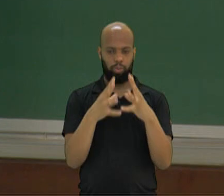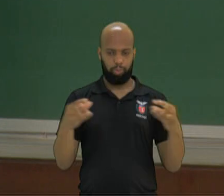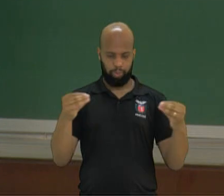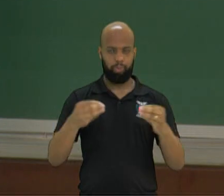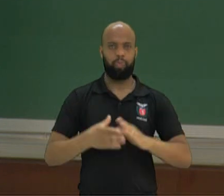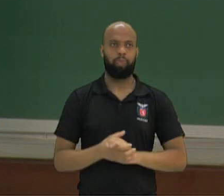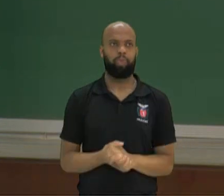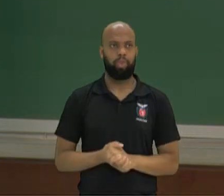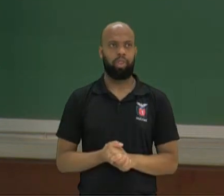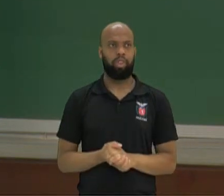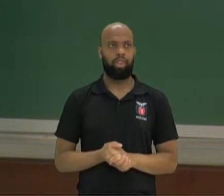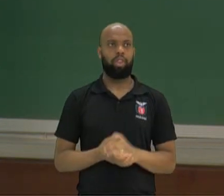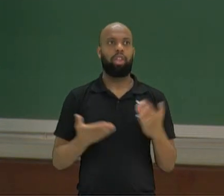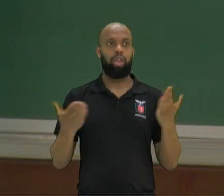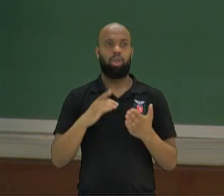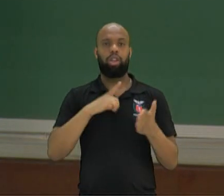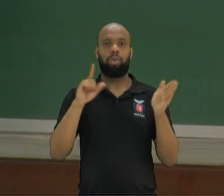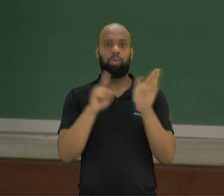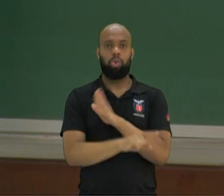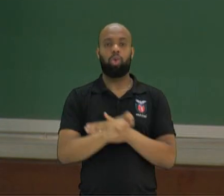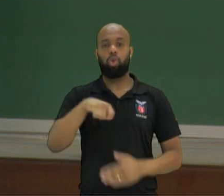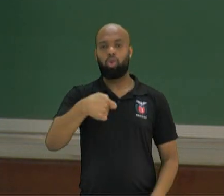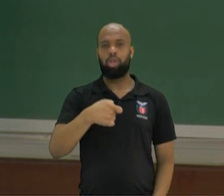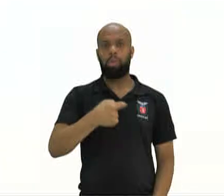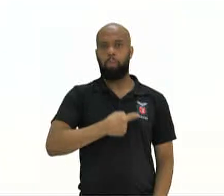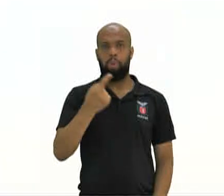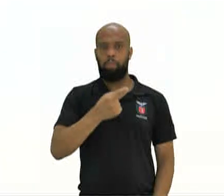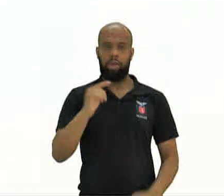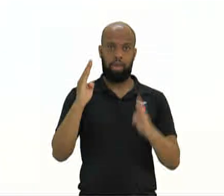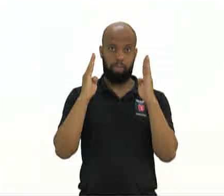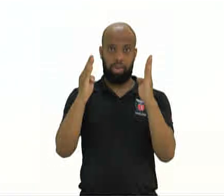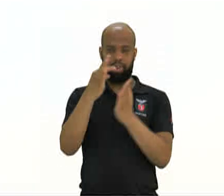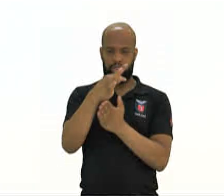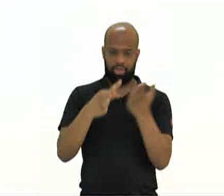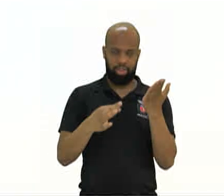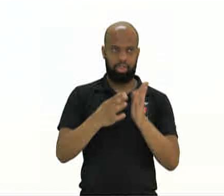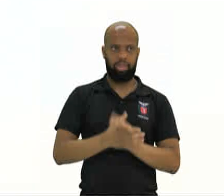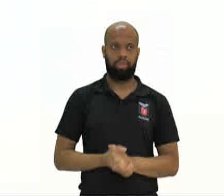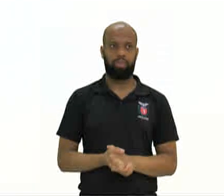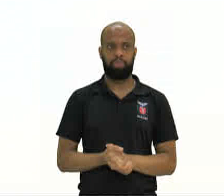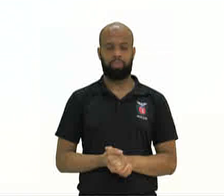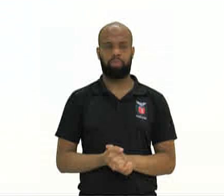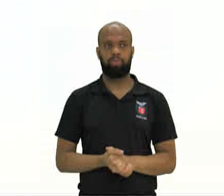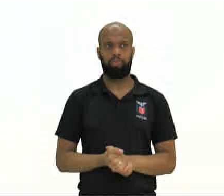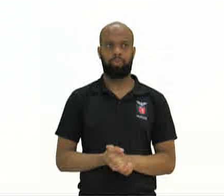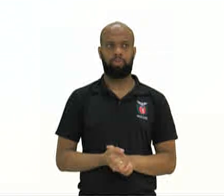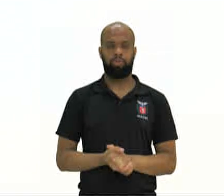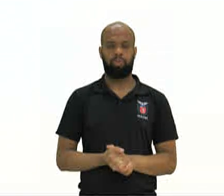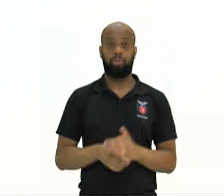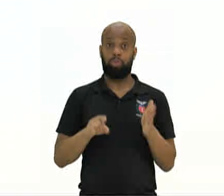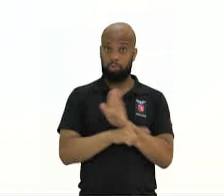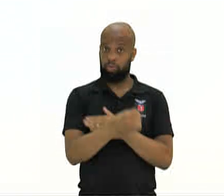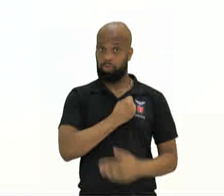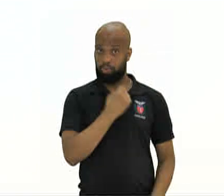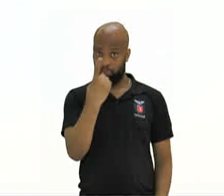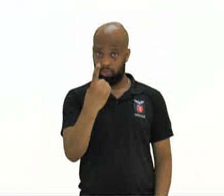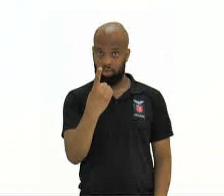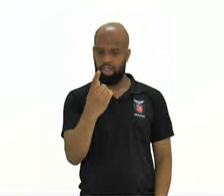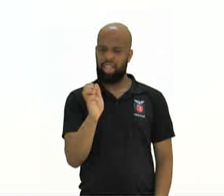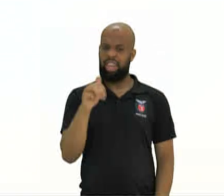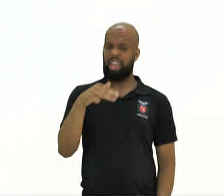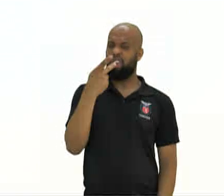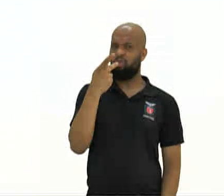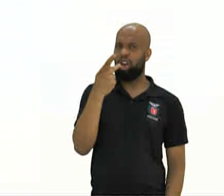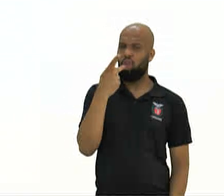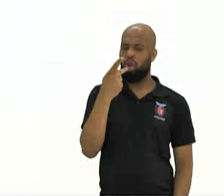Beleza. 2 perguntas sobre a primeira parte do texto. Who felt love is temporary? Quem disse que o